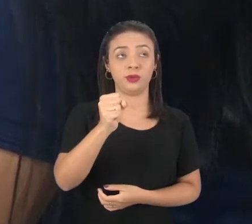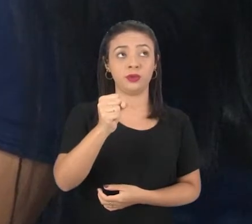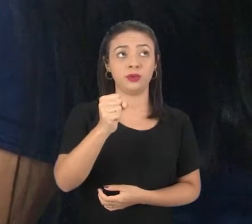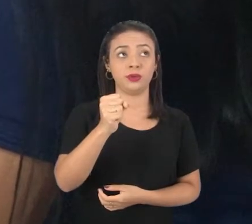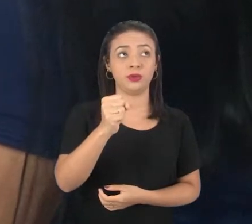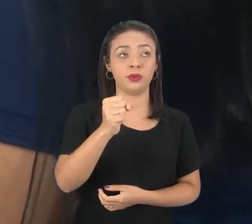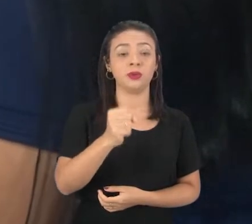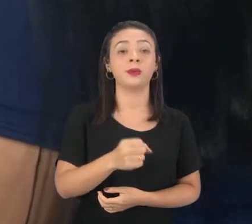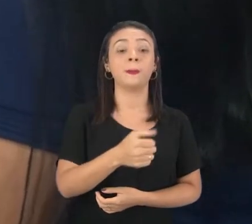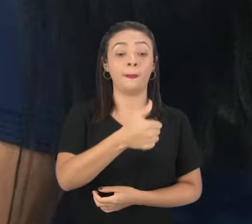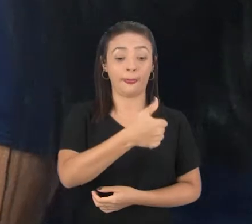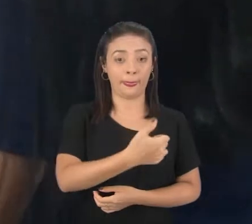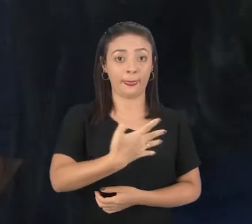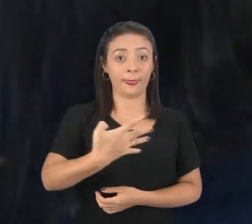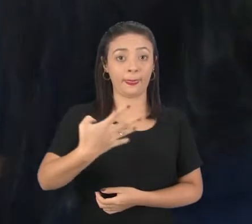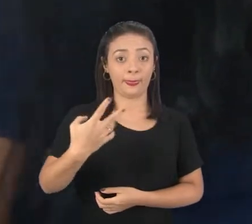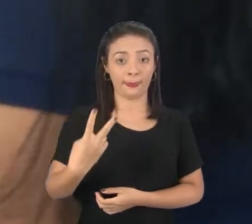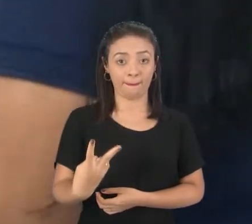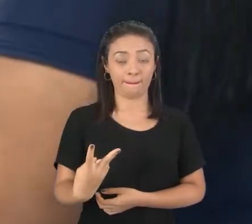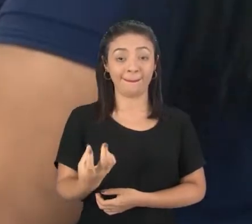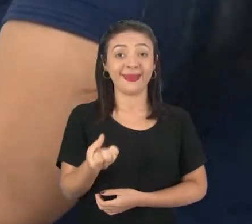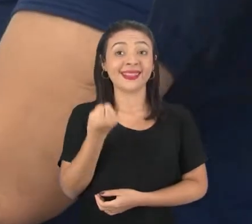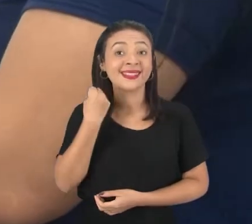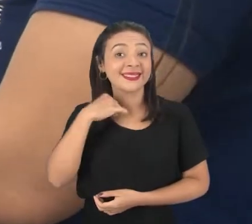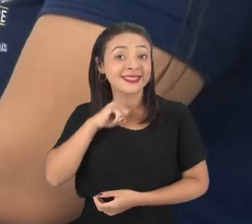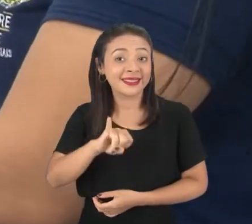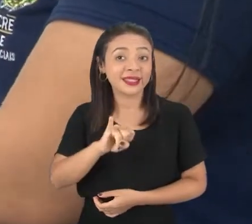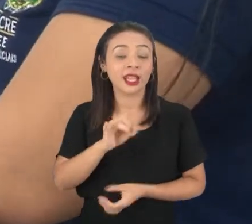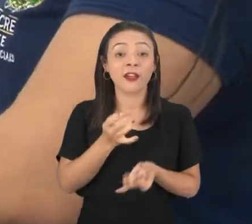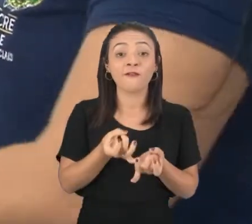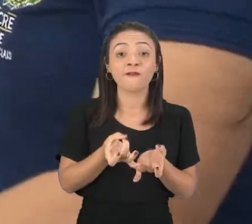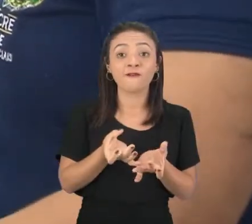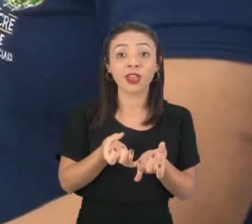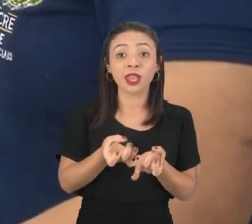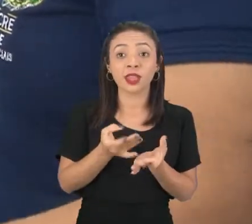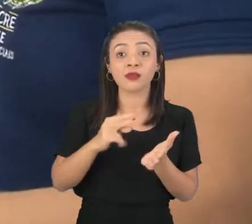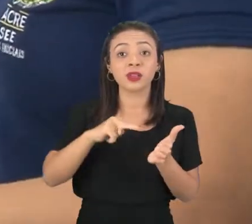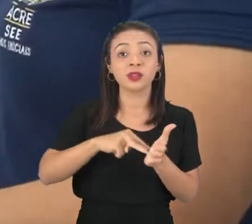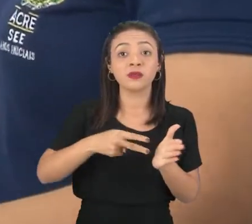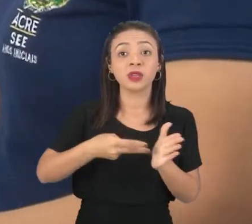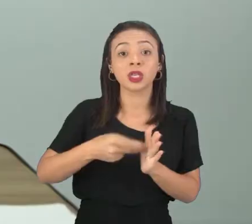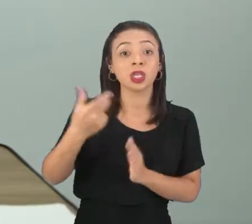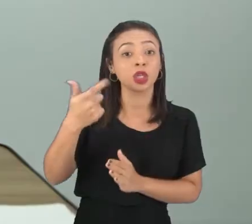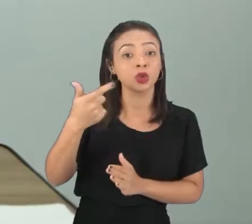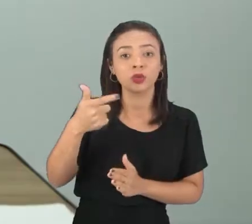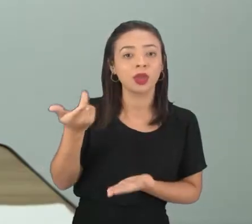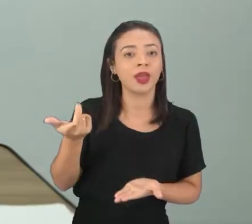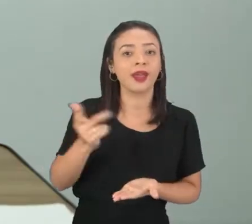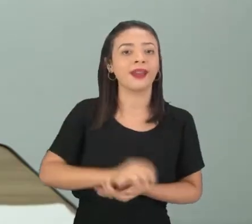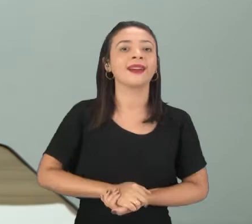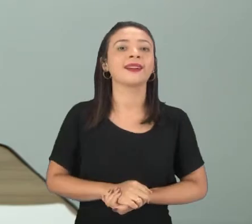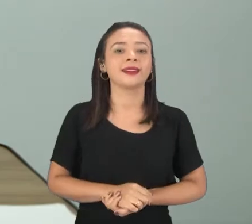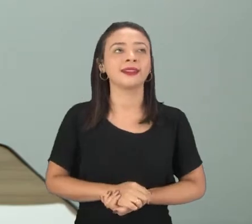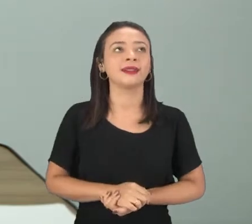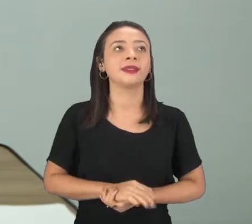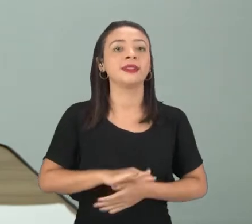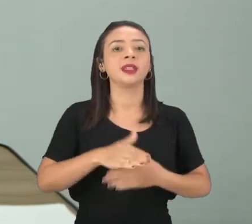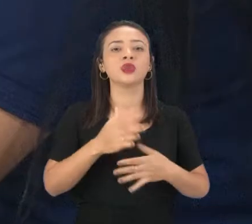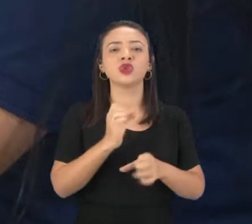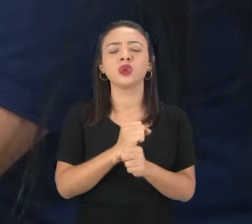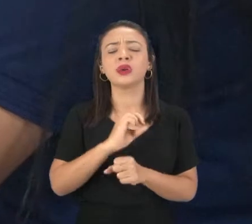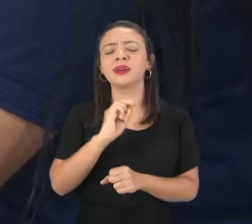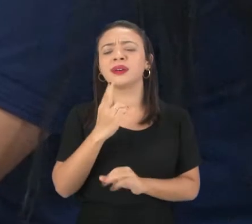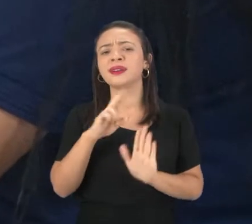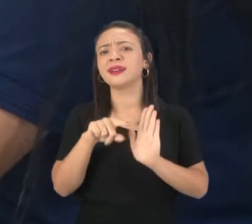142 colocar aqui se ele vendeu ou seja ele já já vendeu eu vou fazer uma